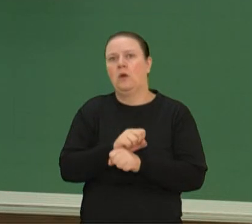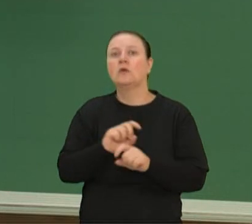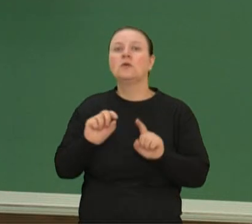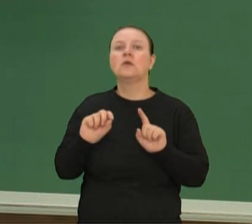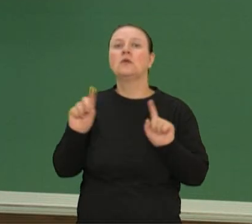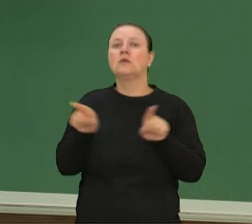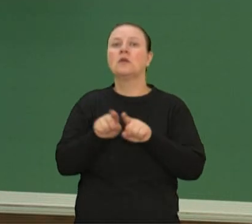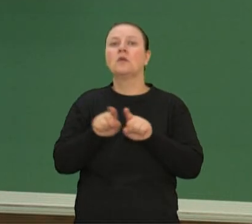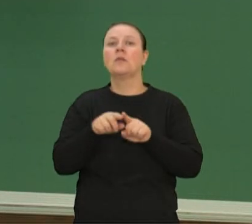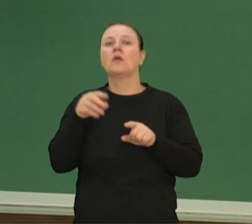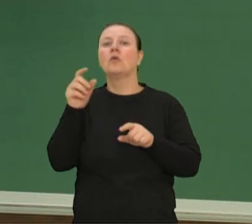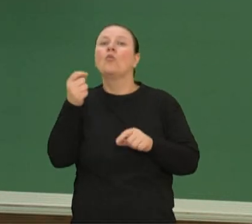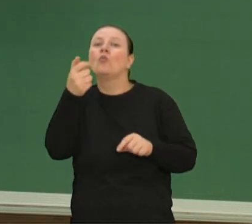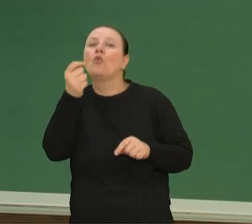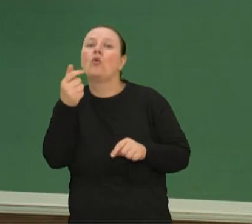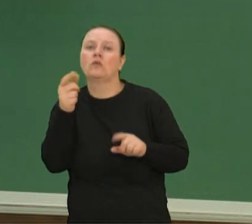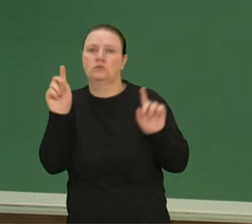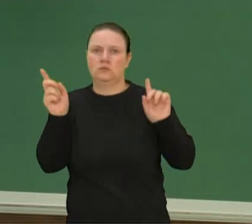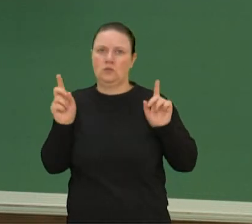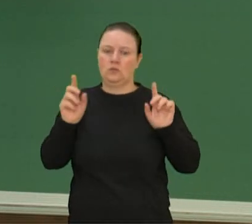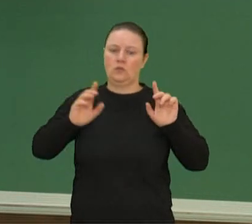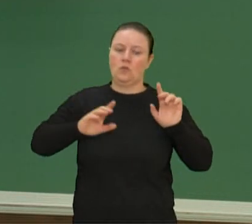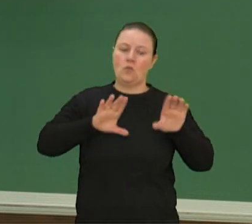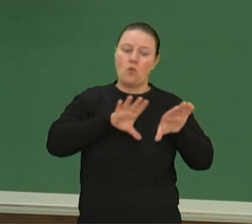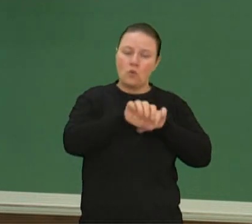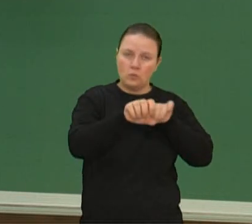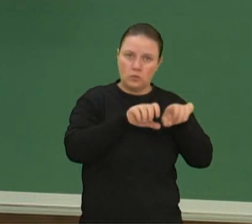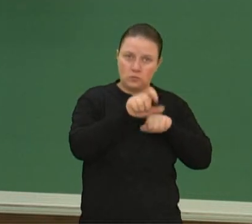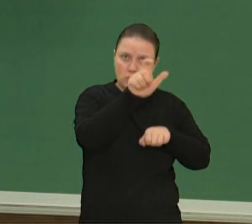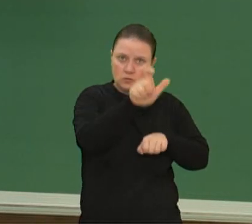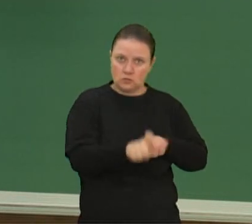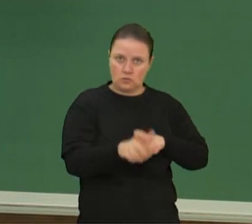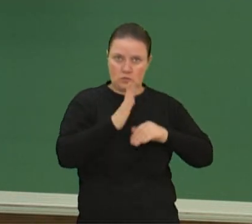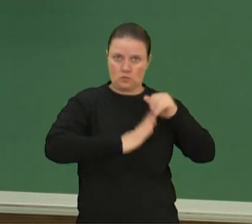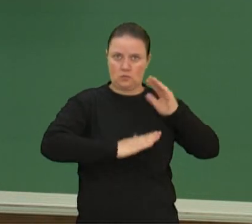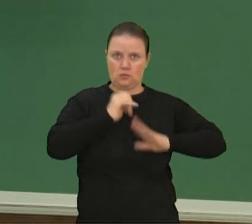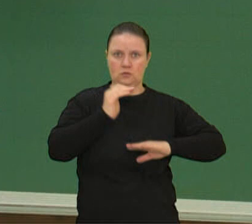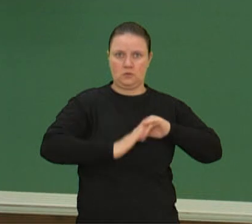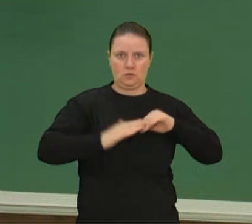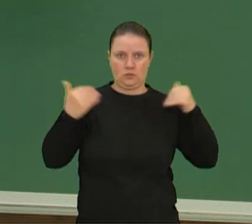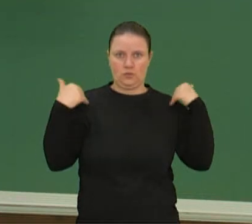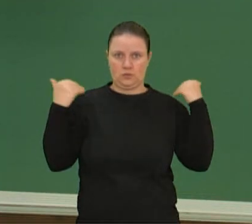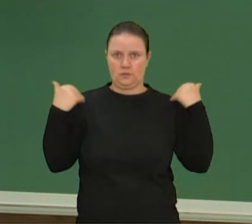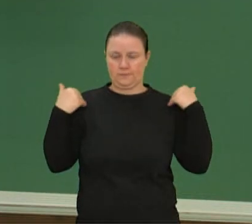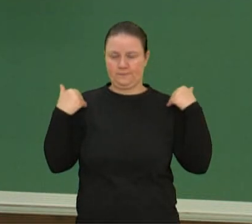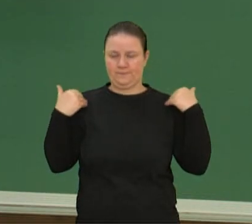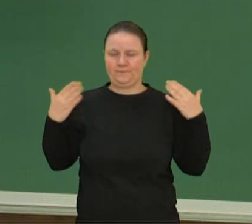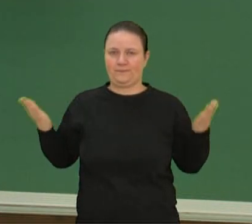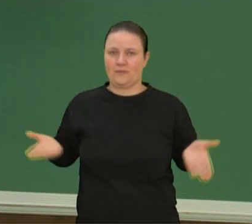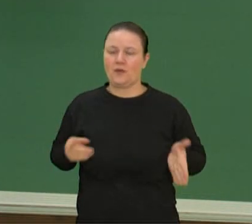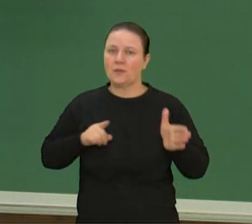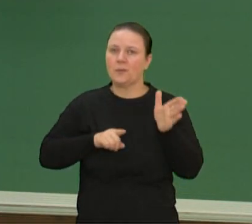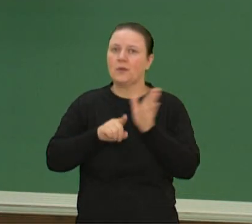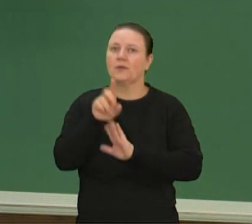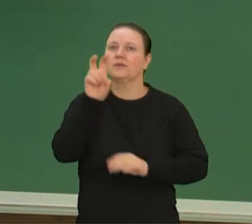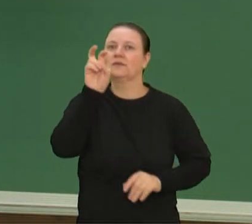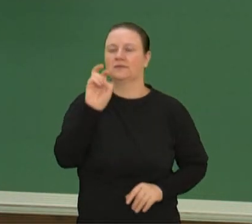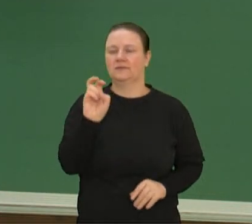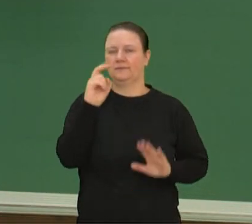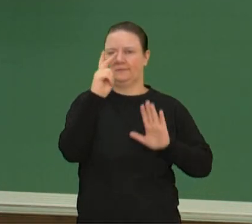equilíbrio, quem vai me trazer e vai me dizer é o profissional habilitado. Quiz 5. Vamos lá, acompanhe na